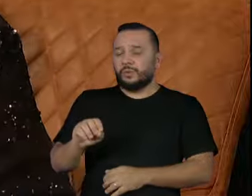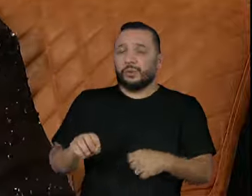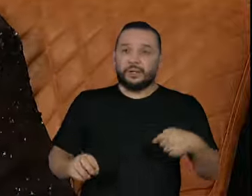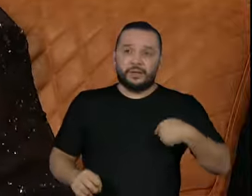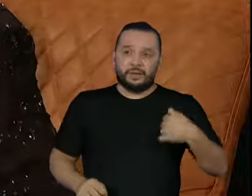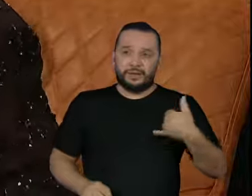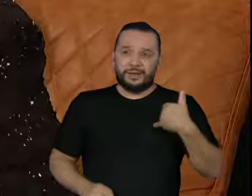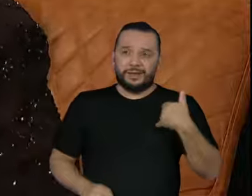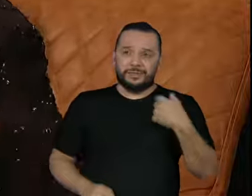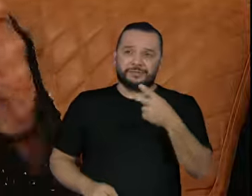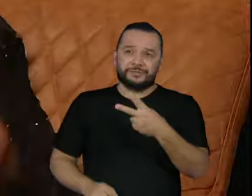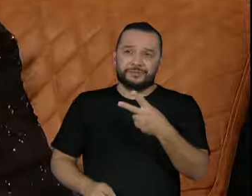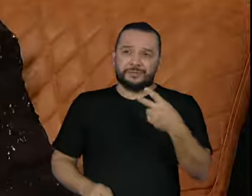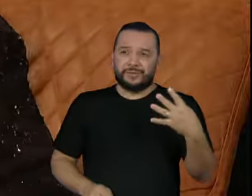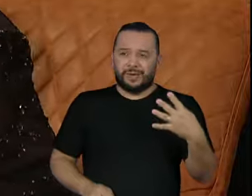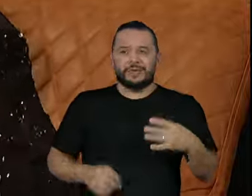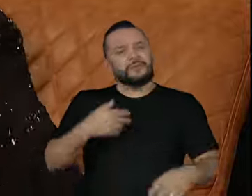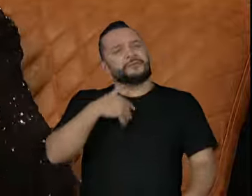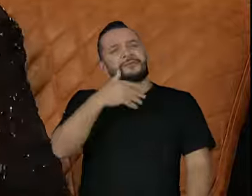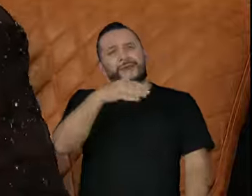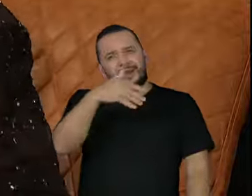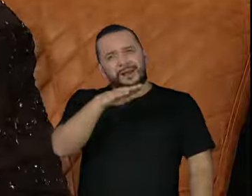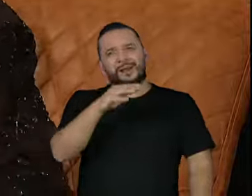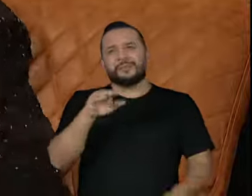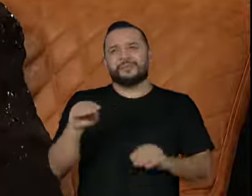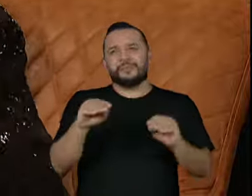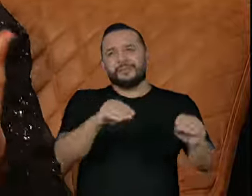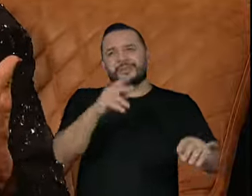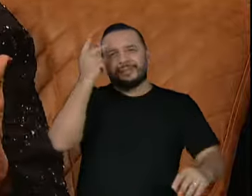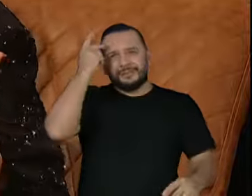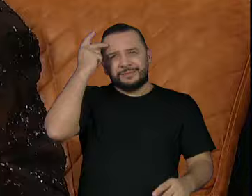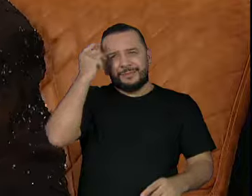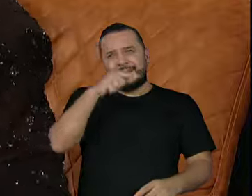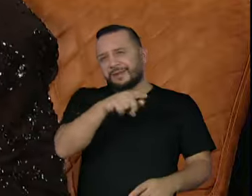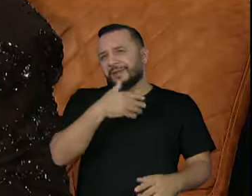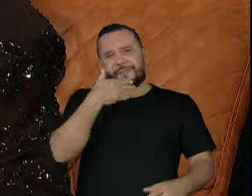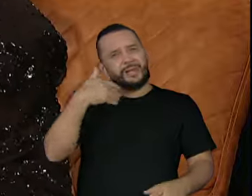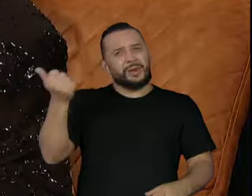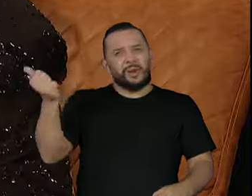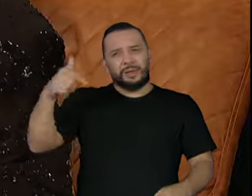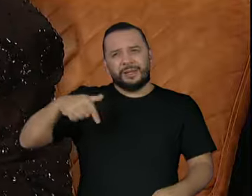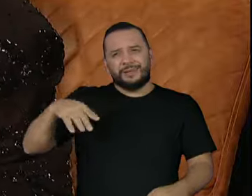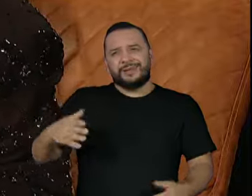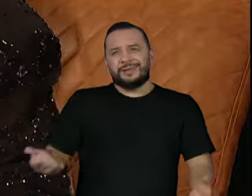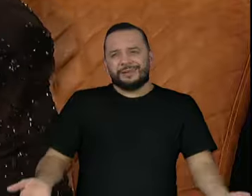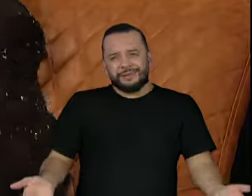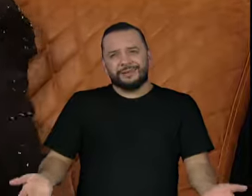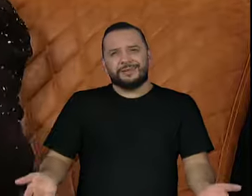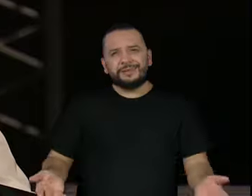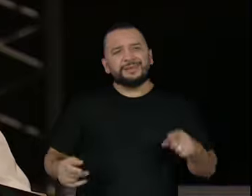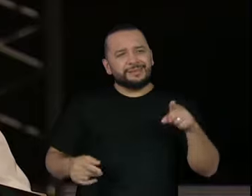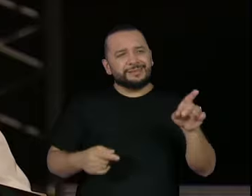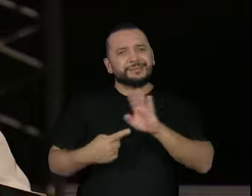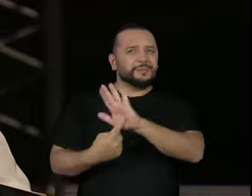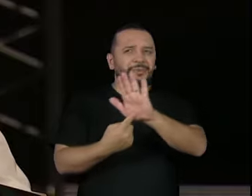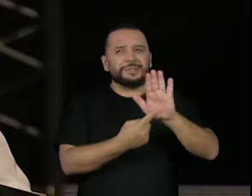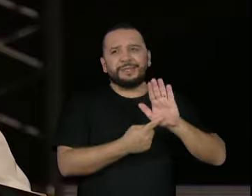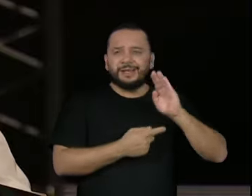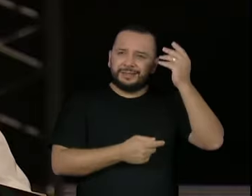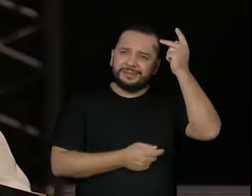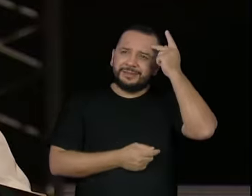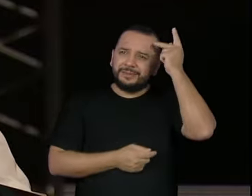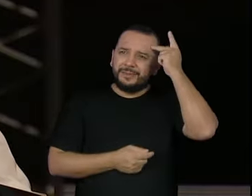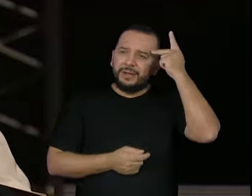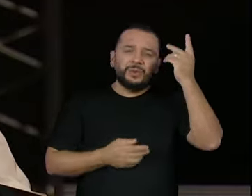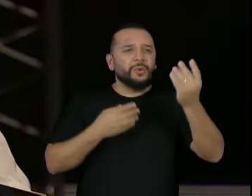anos na época, né? Vai embora, vai para São Paulo, lá é um país. Você vai mostrar para São Paulo o que é